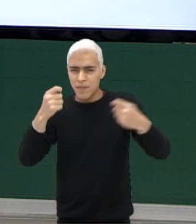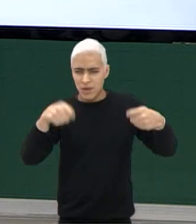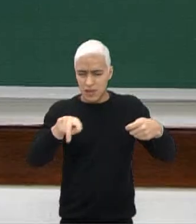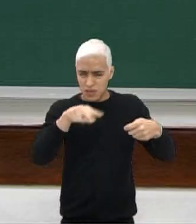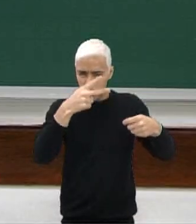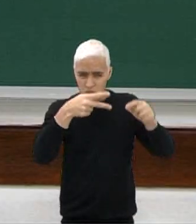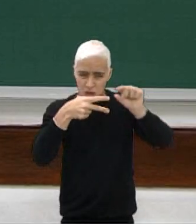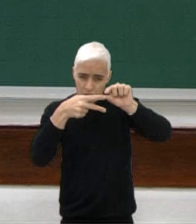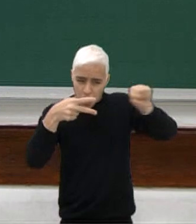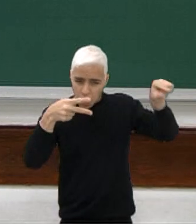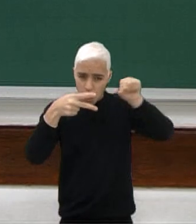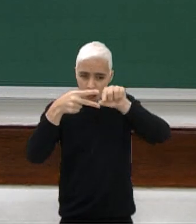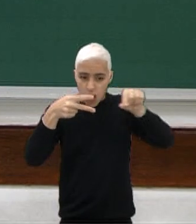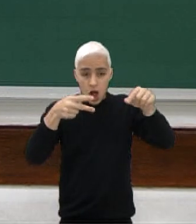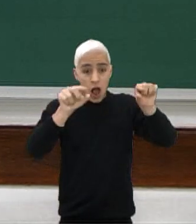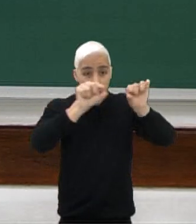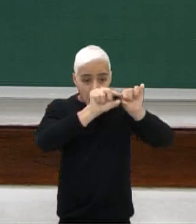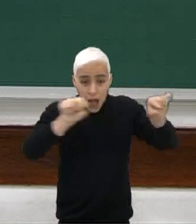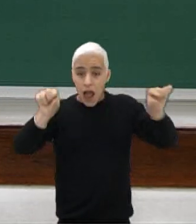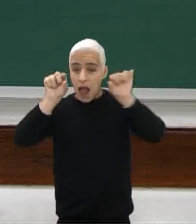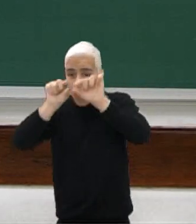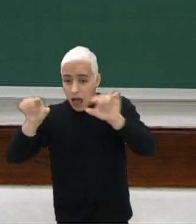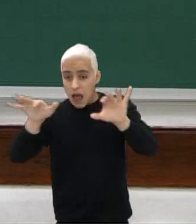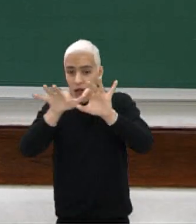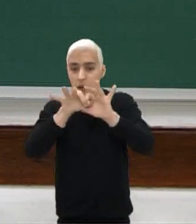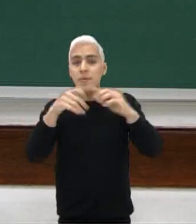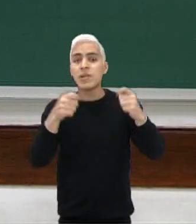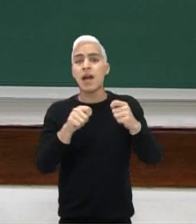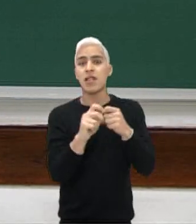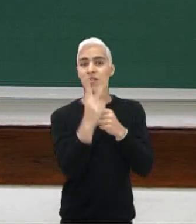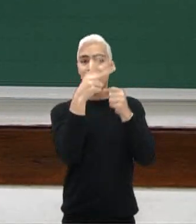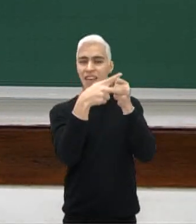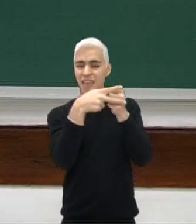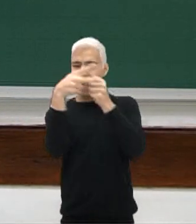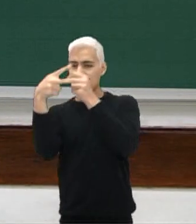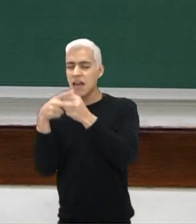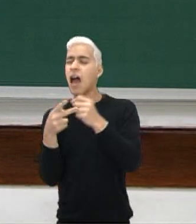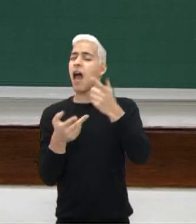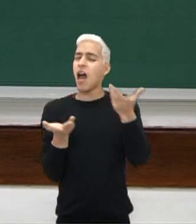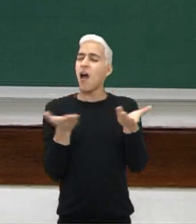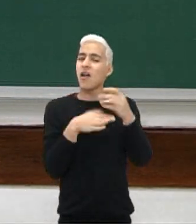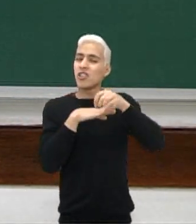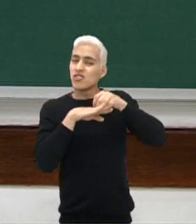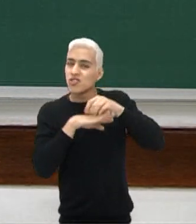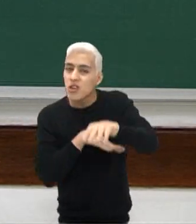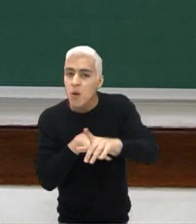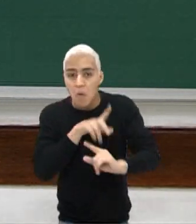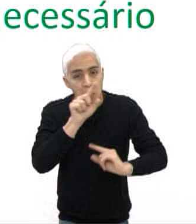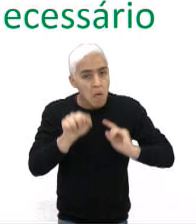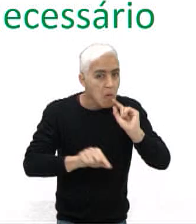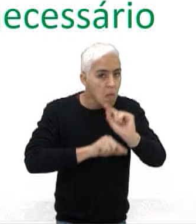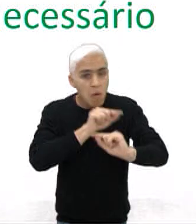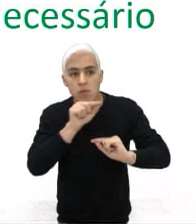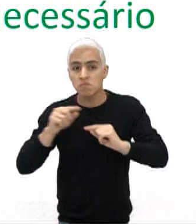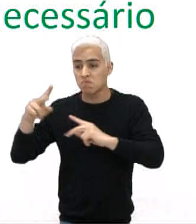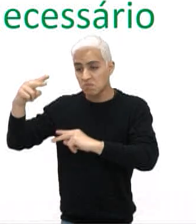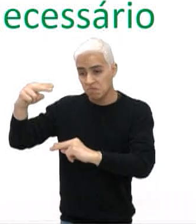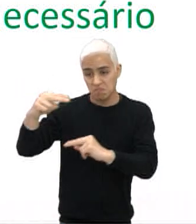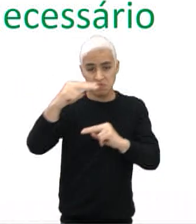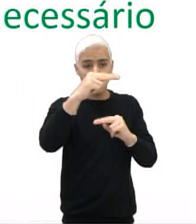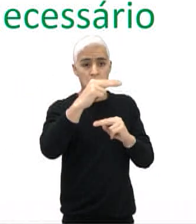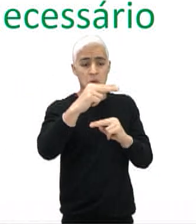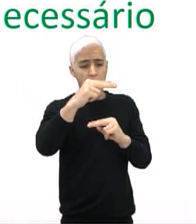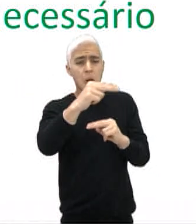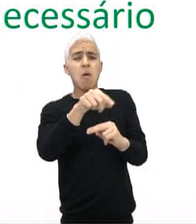2 orações, vou precisar de 2 verbos. E qual é a dica que nós temos aqui, ó? O trecho possui apenas